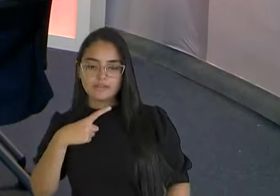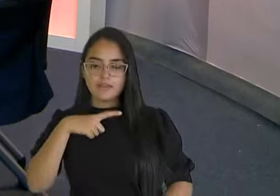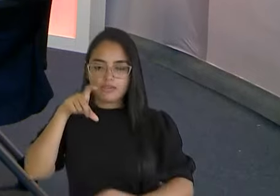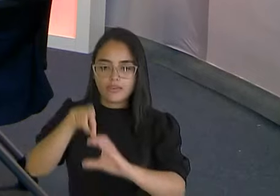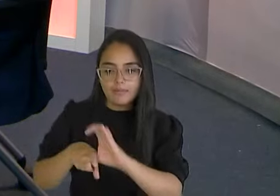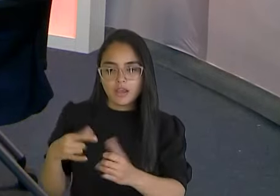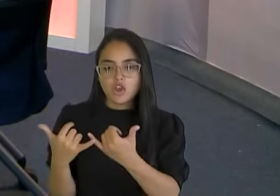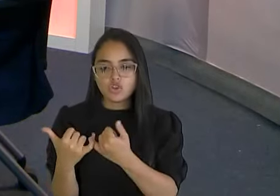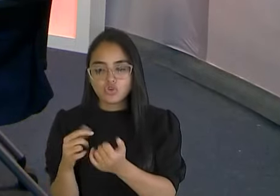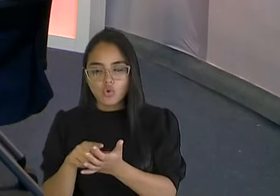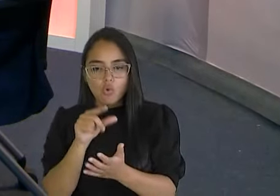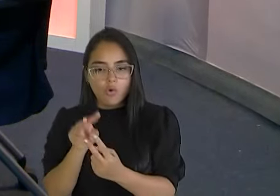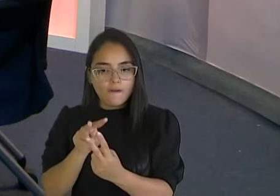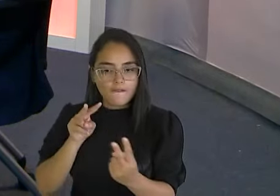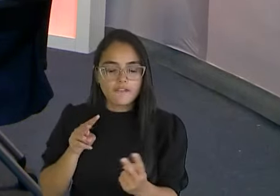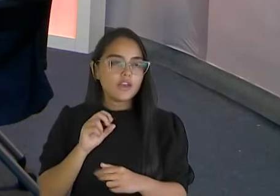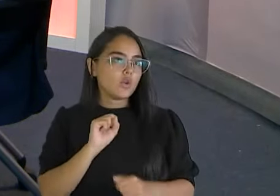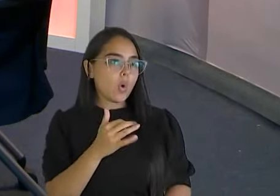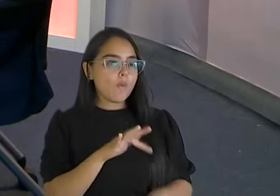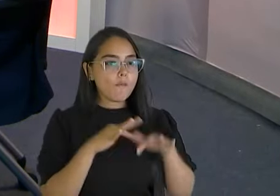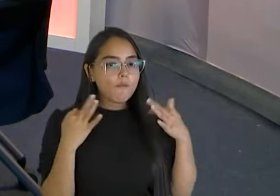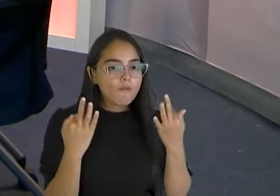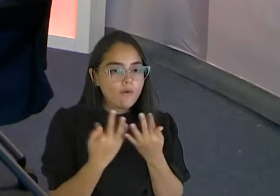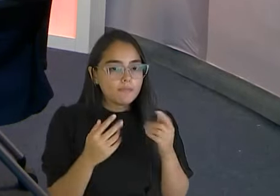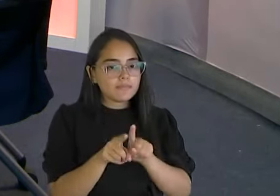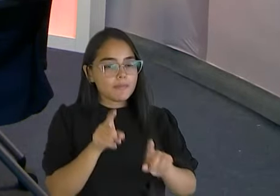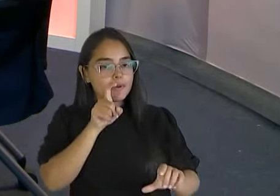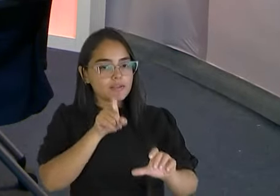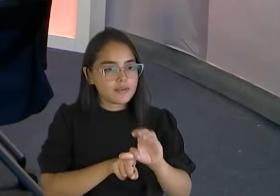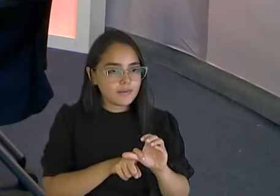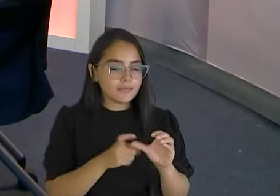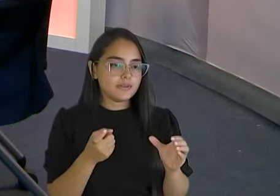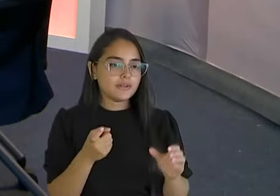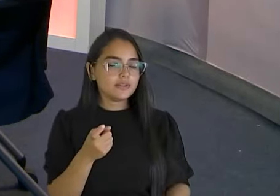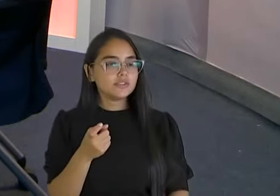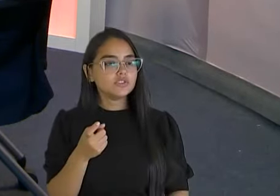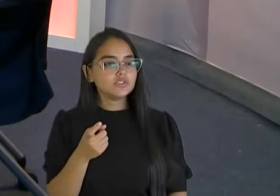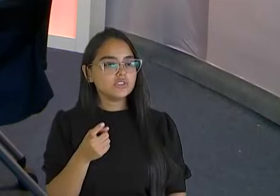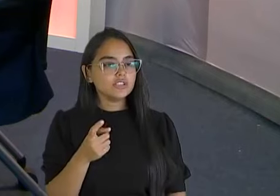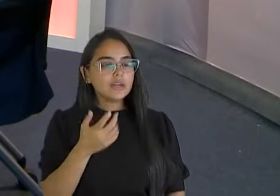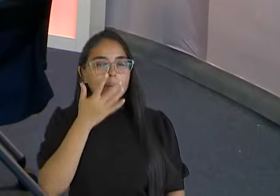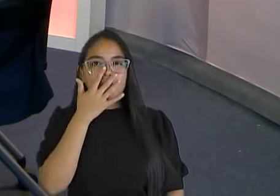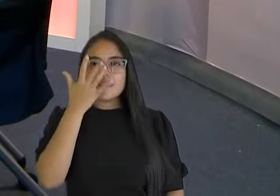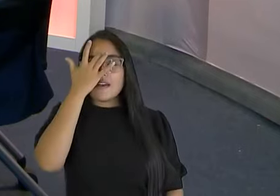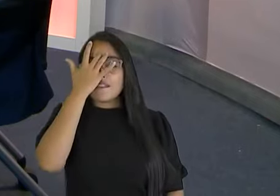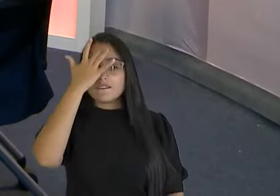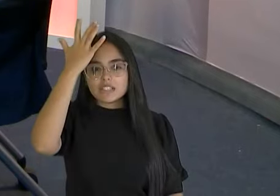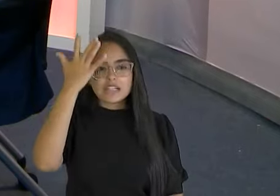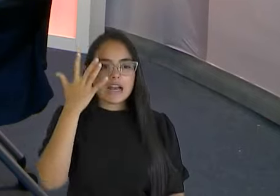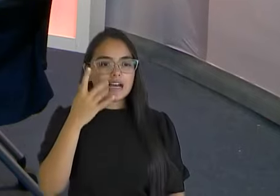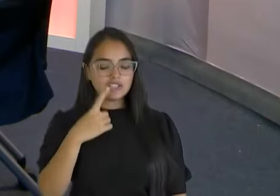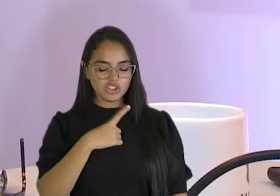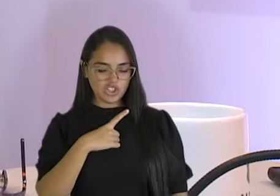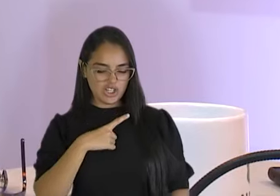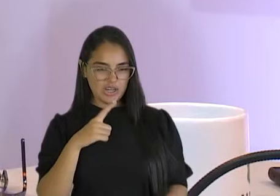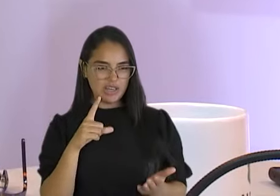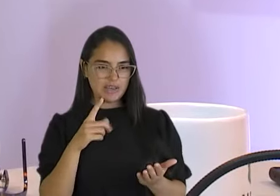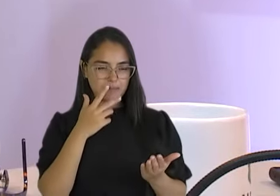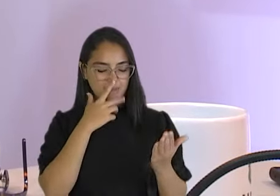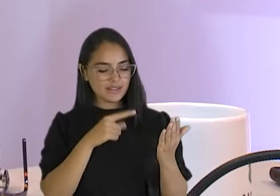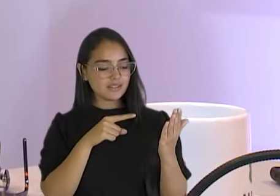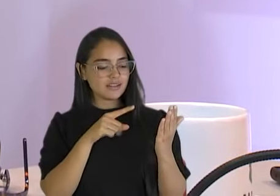dependente, que tem alguém na família que está dependente, essa facilidade, como a Luciana falou, de ter na palma da mão, eu